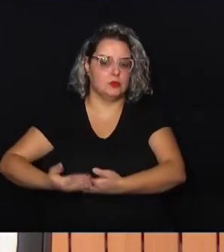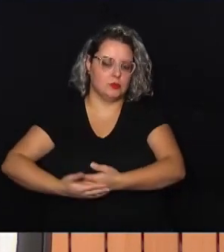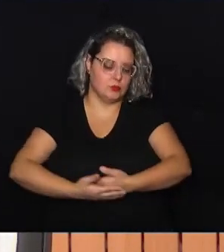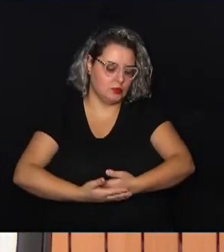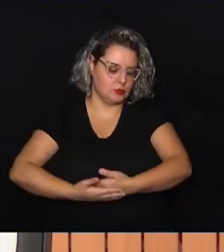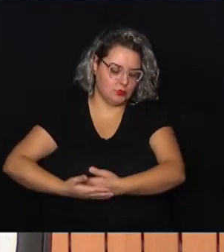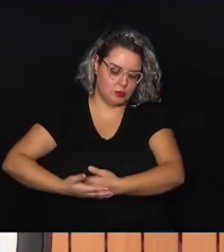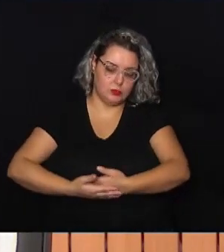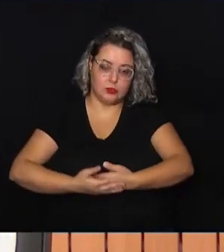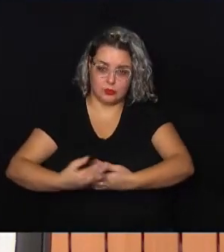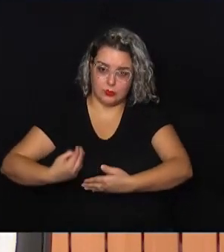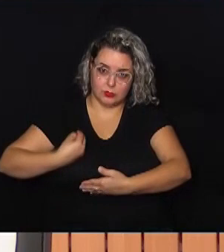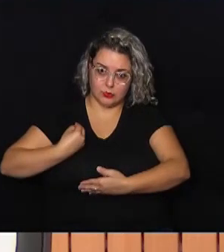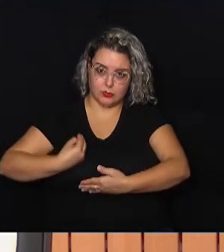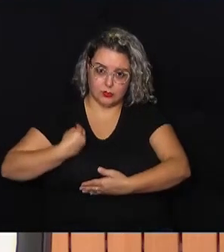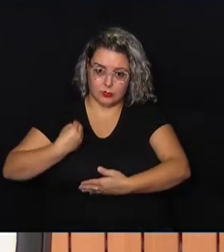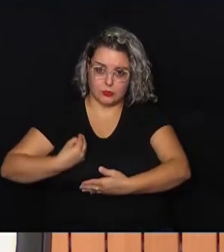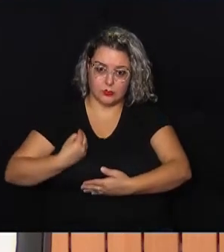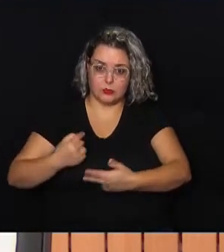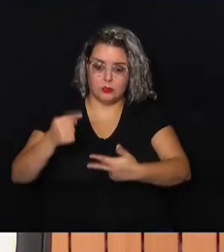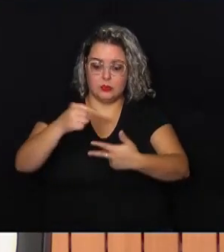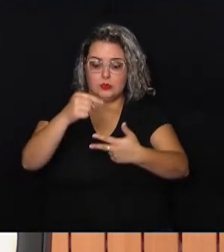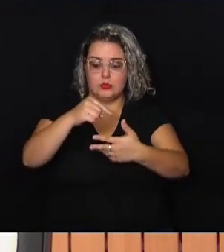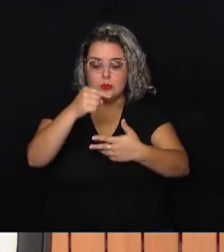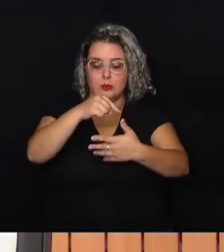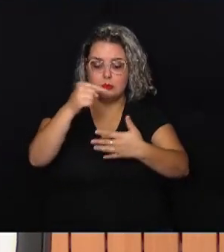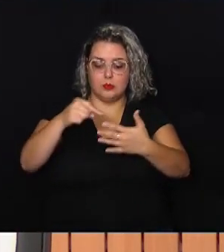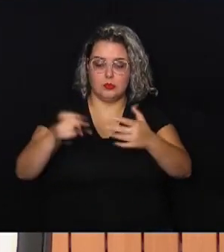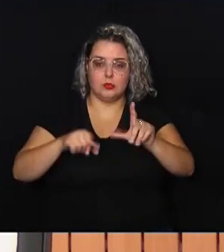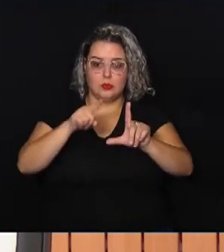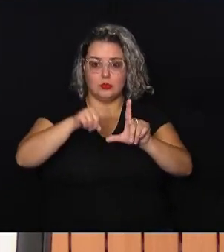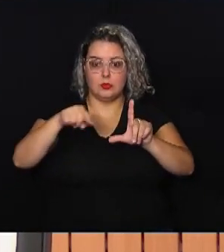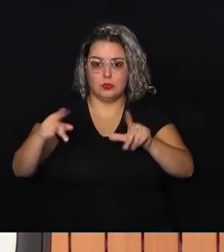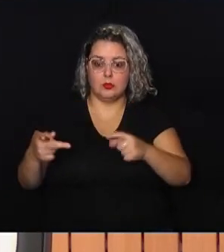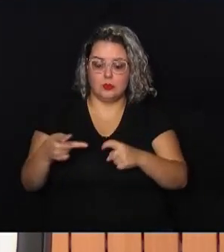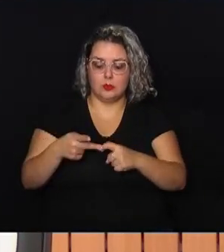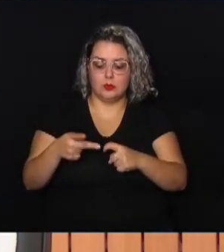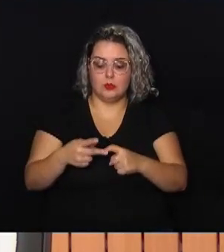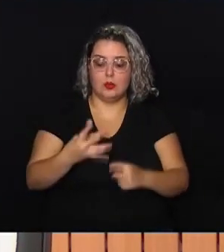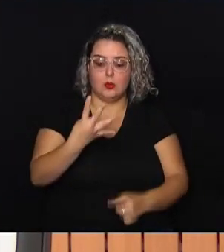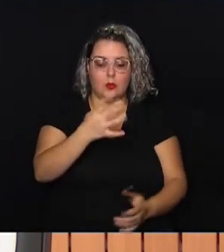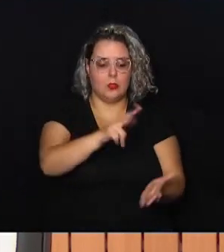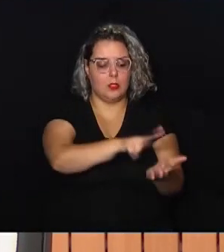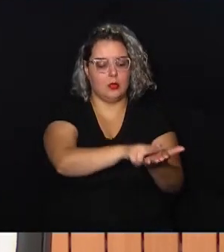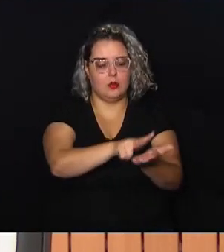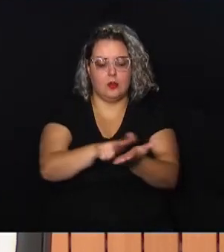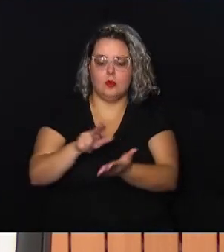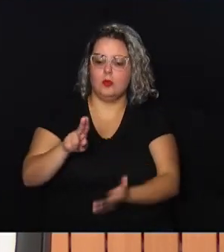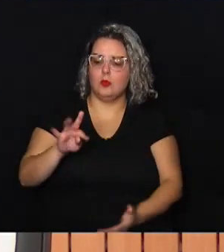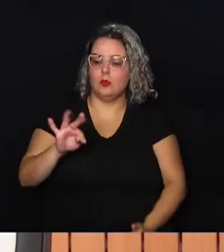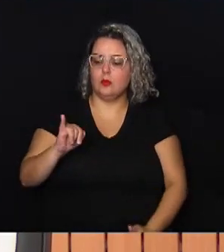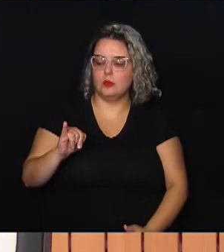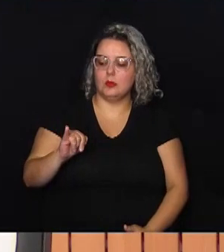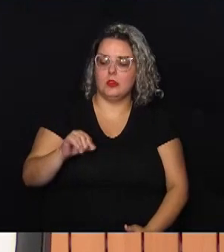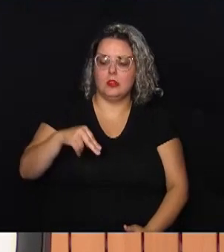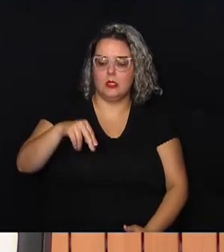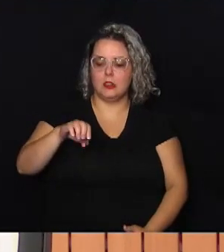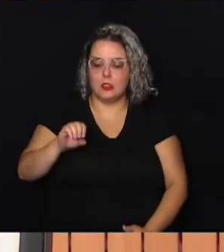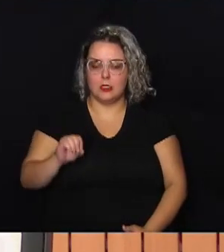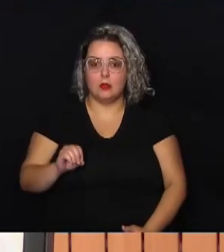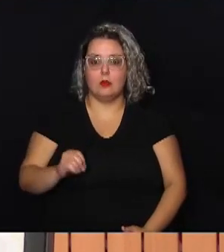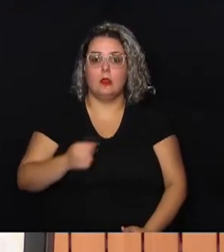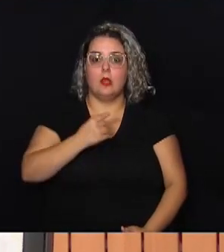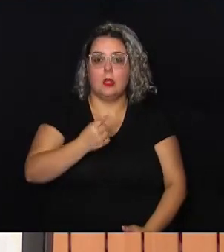e o índice da pediatria da Sociedade Brasileira de Pediatria é 4 leitos de UTI-NEO para cada 1.000